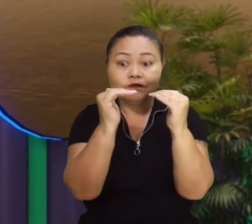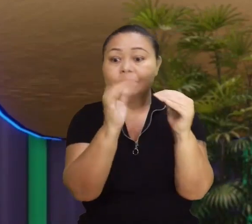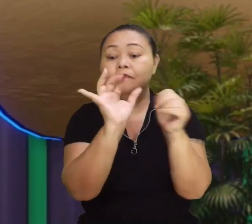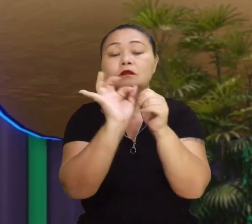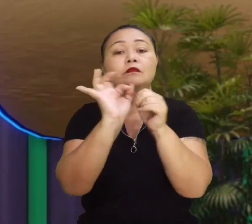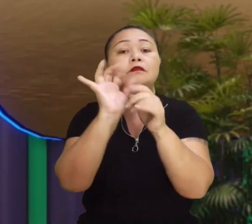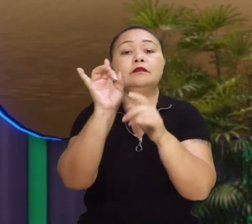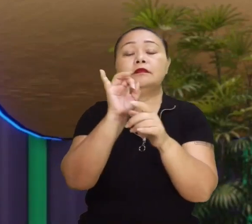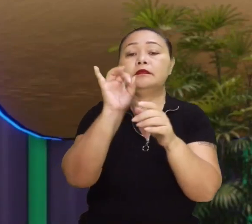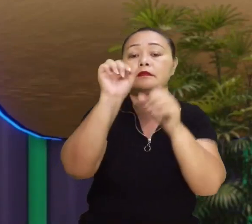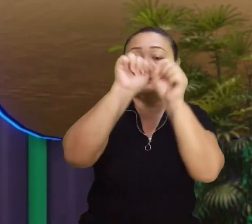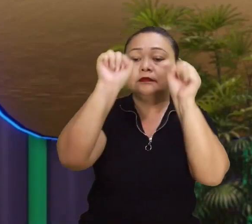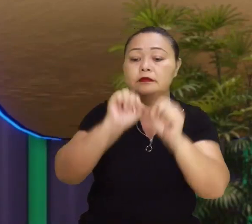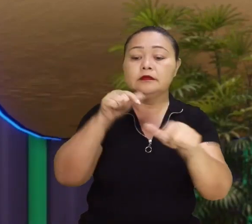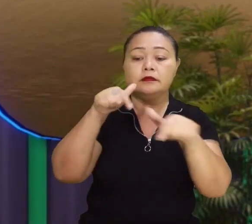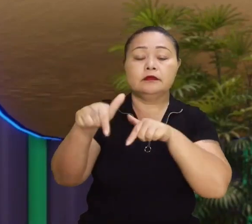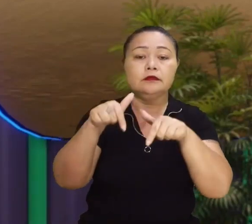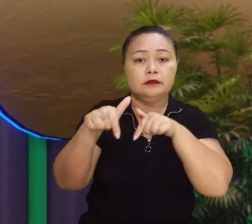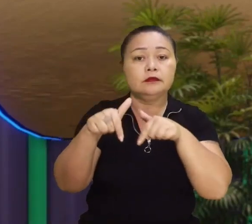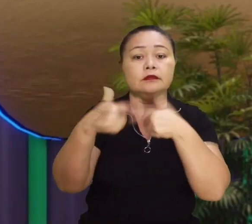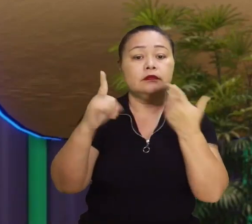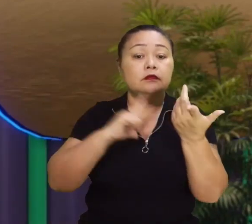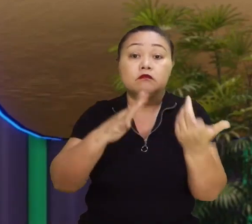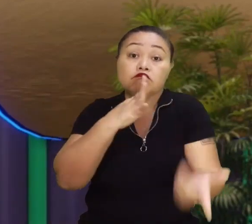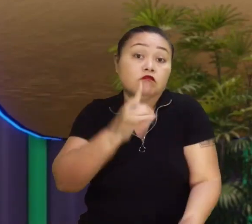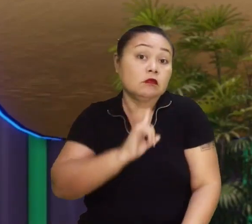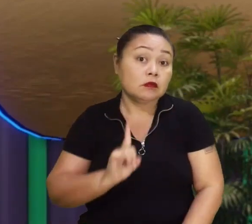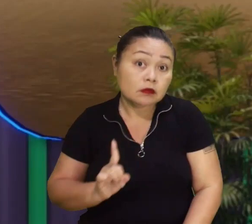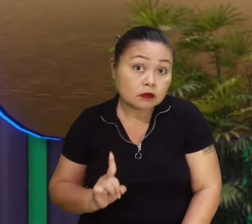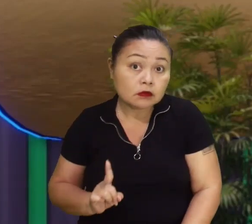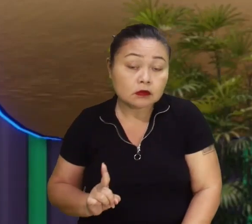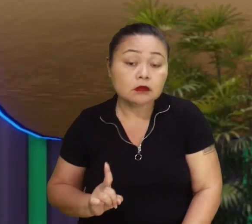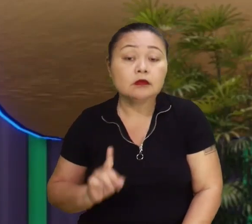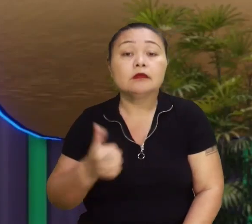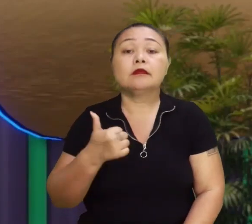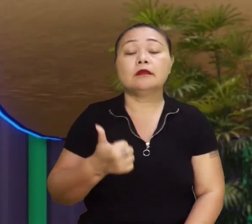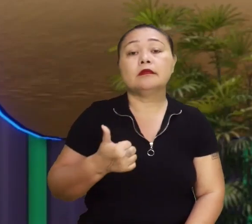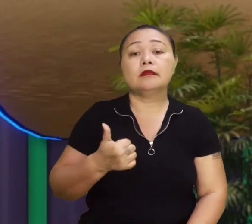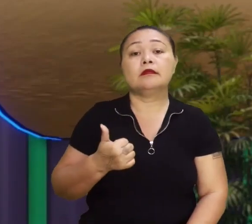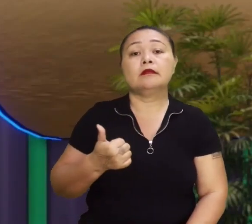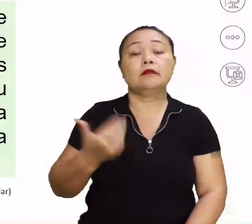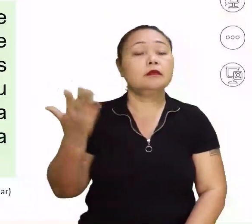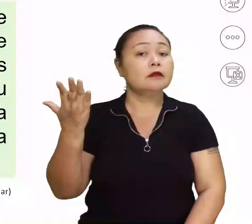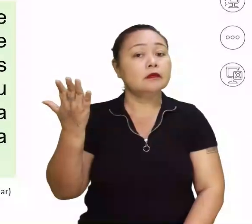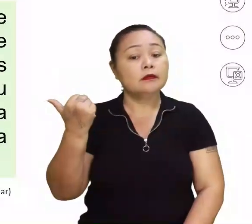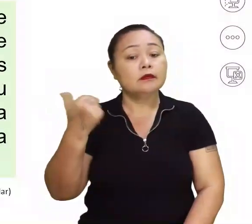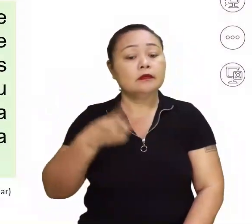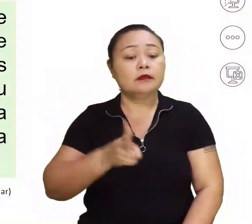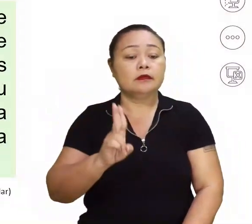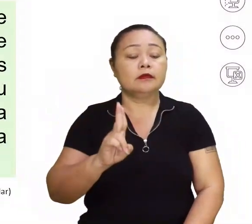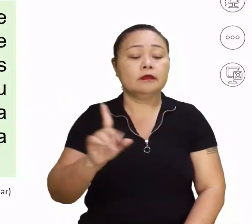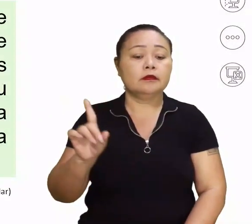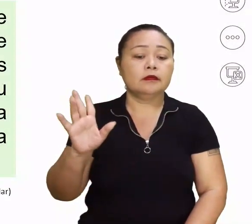esse sistema de trabalho, digamos assim, que eles não conheciam, né? Beleza? Vamos lá, continuando.